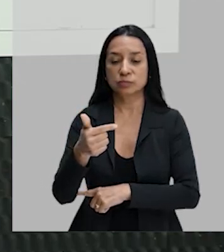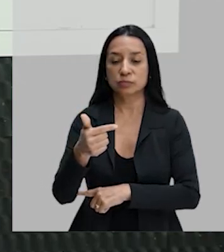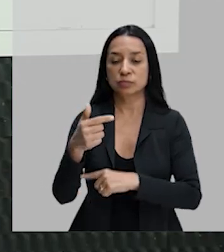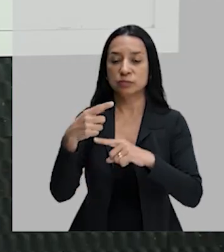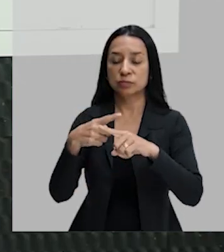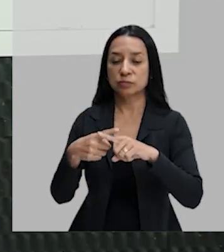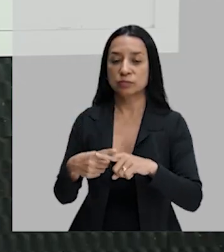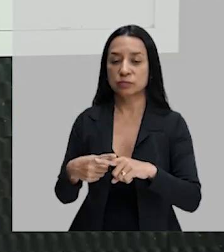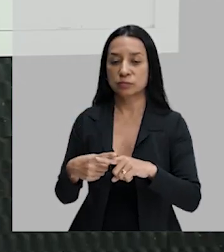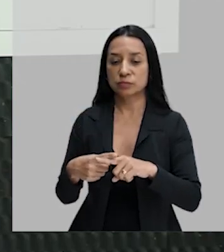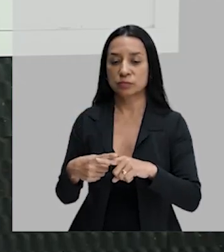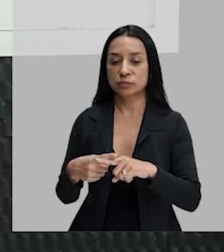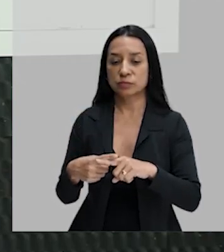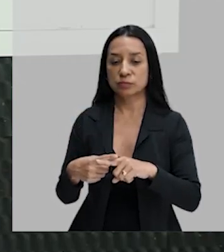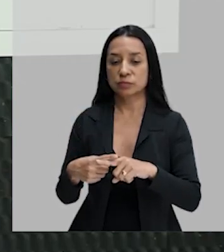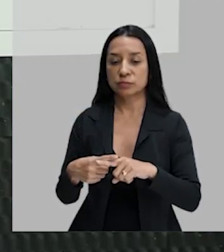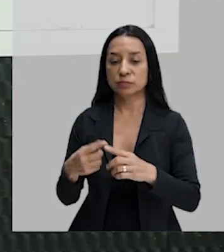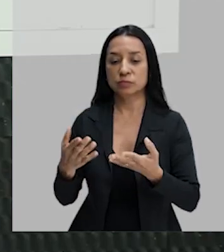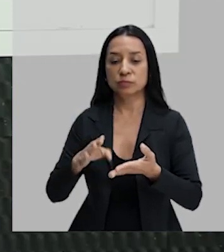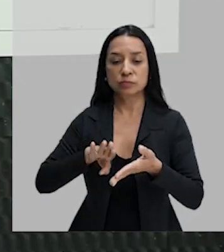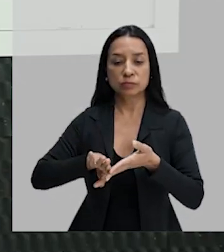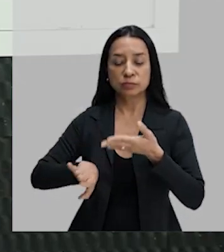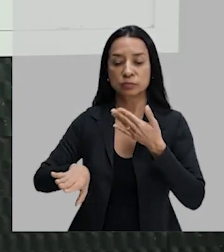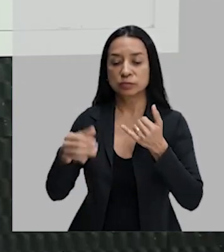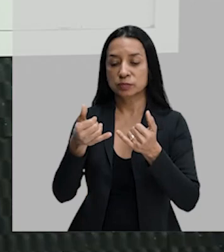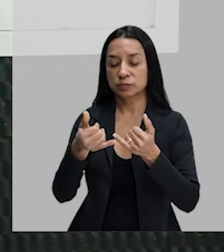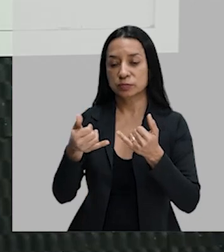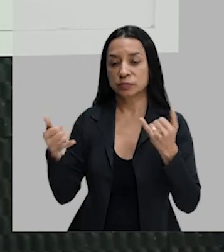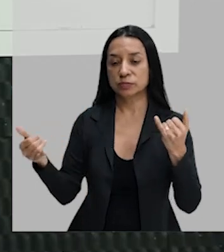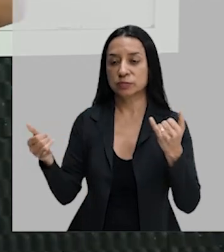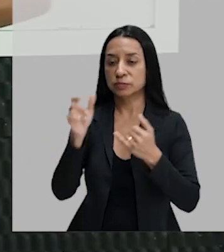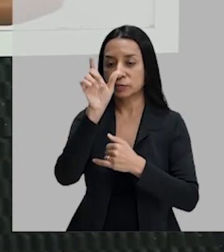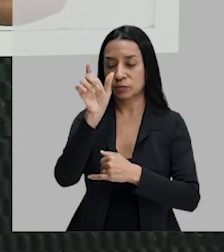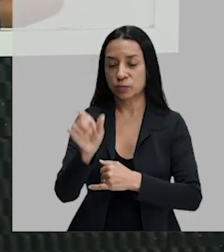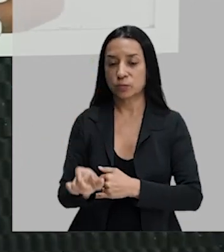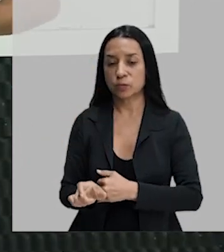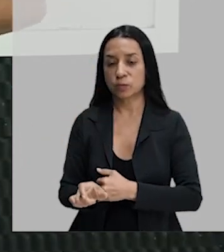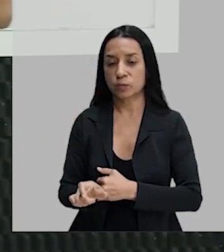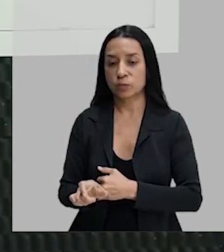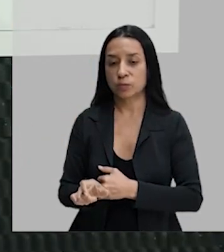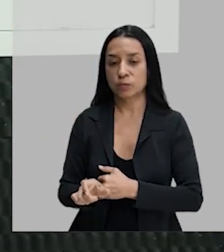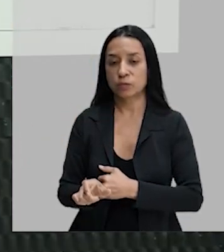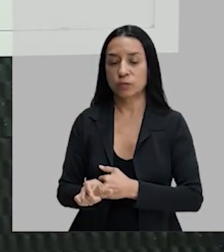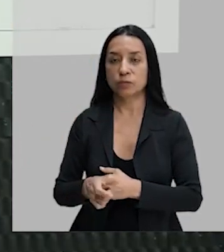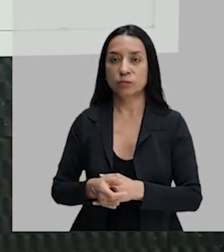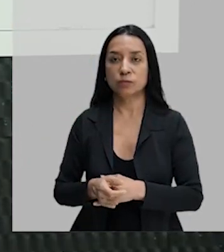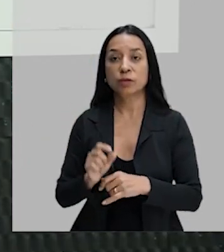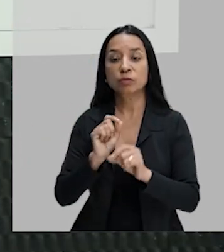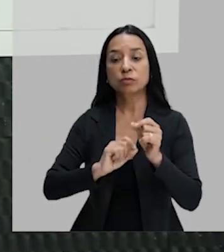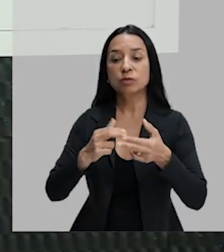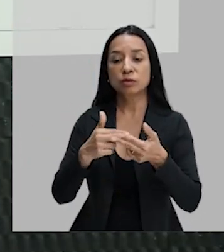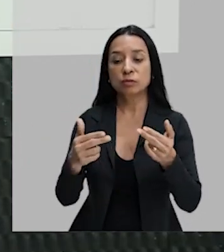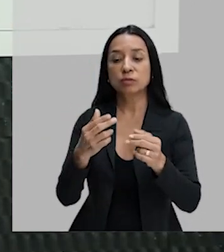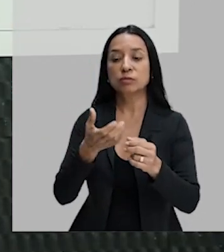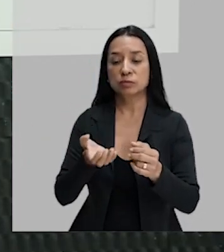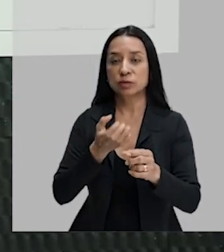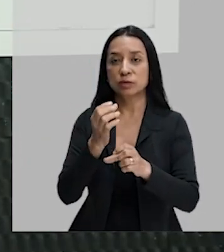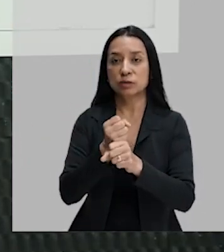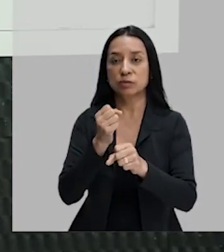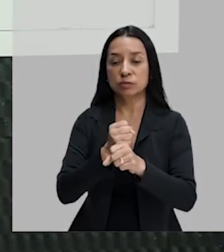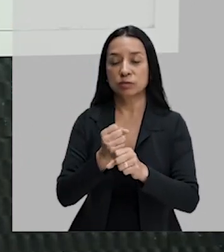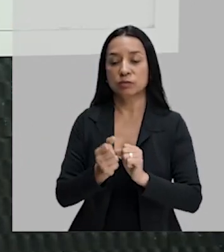multiplicado vamos eliminar a linha e a coluna desse elemento que eu quero calcular Então